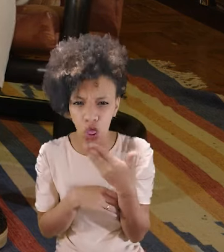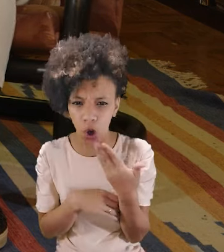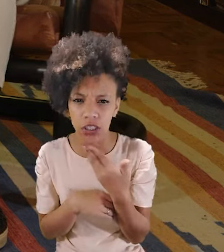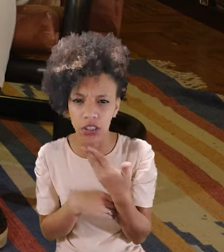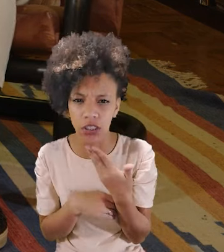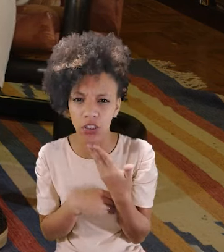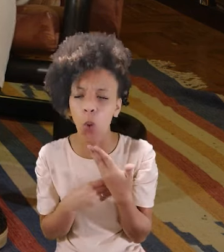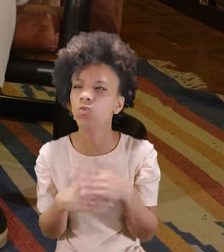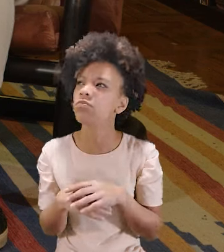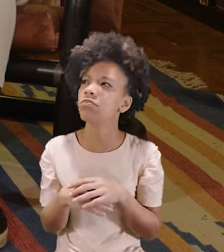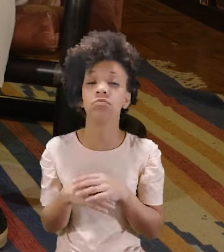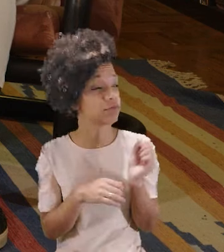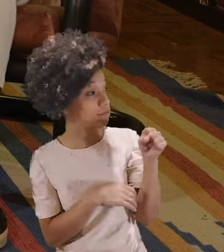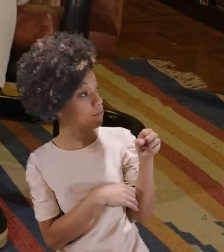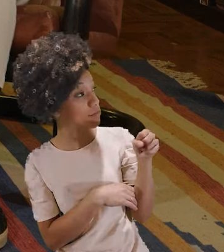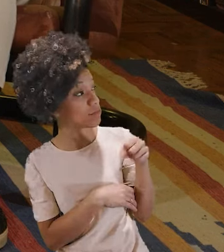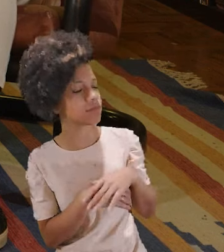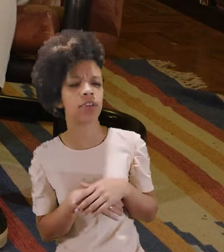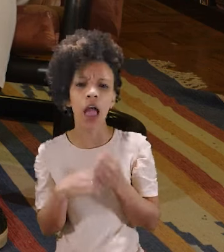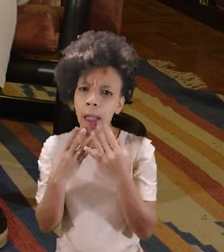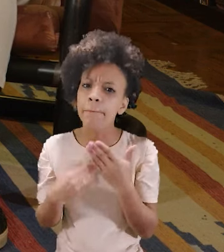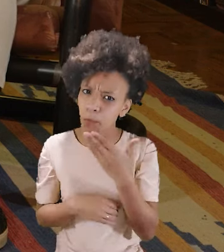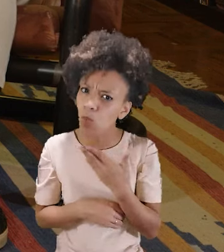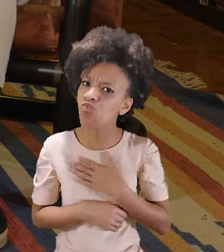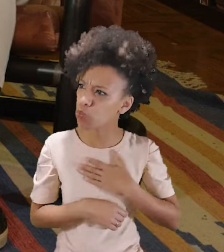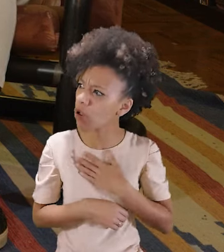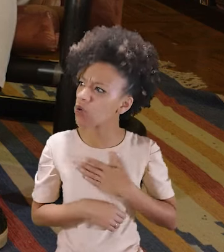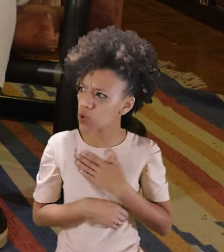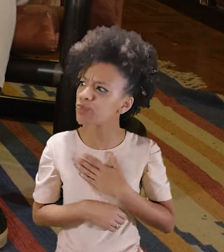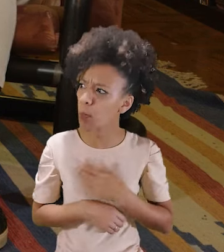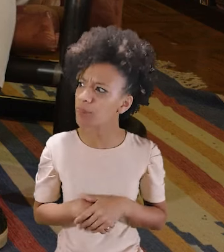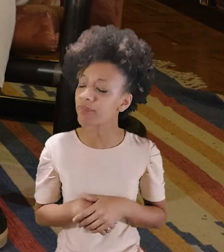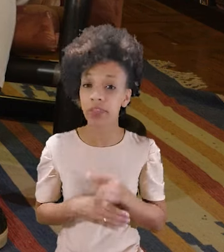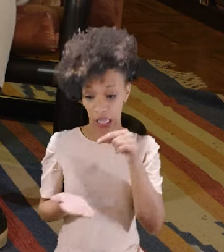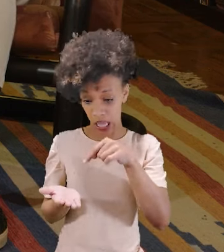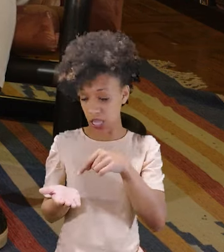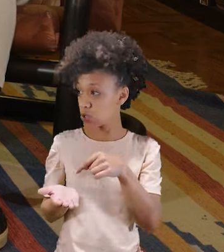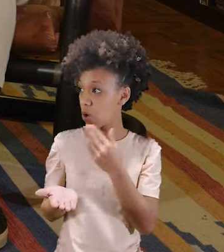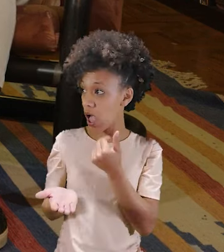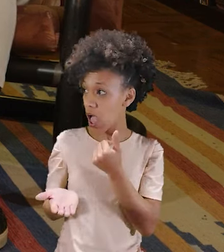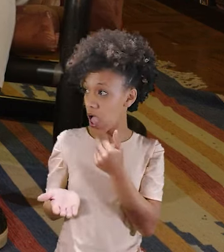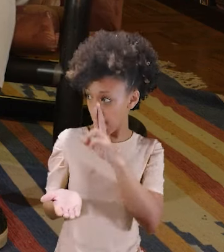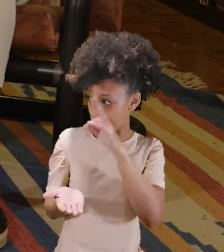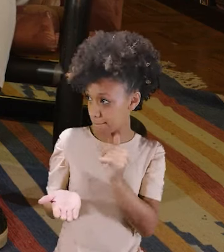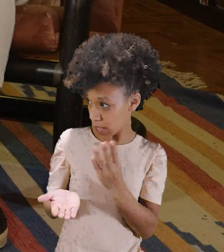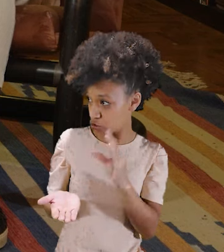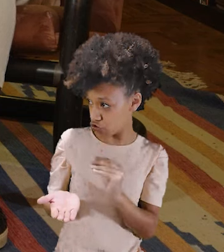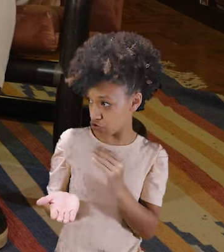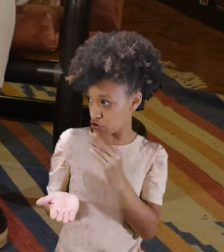gente cuida doce é doce sim duas é bem gostoso bem gostoso isso aqui é o almoço